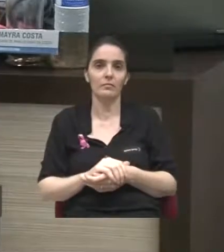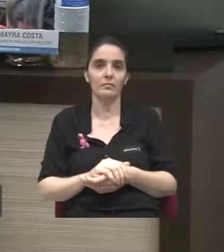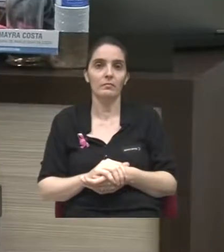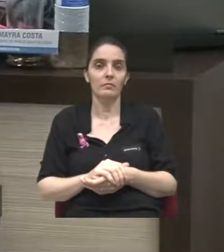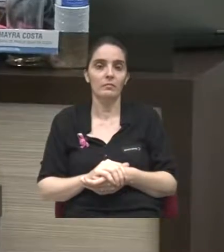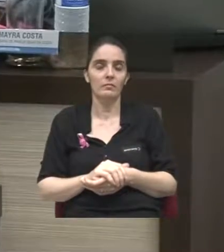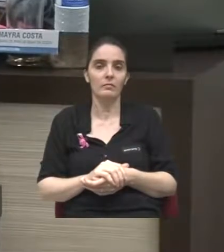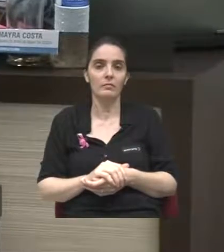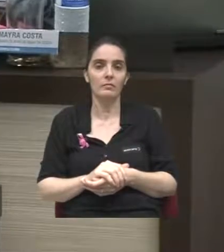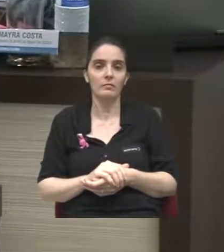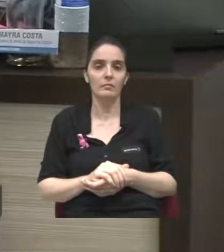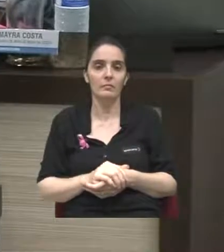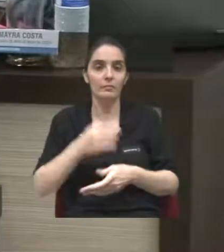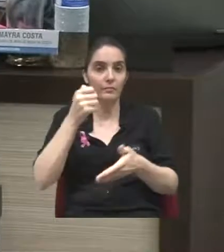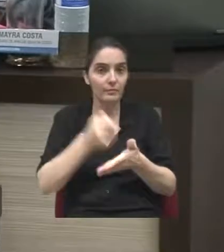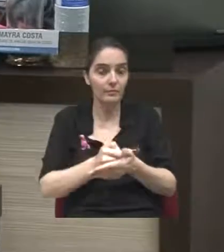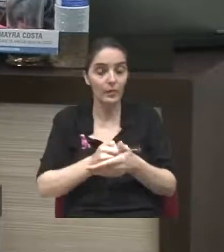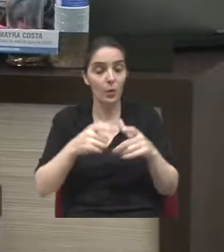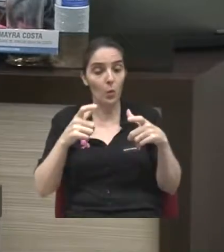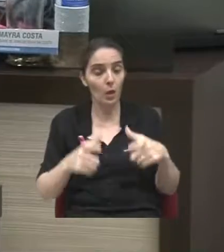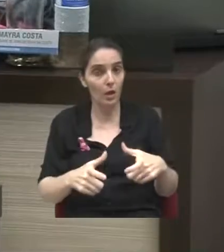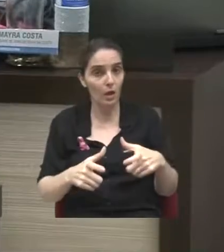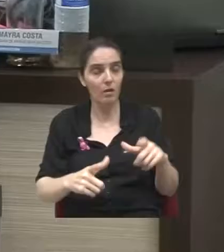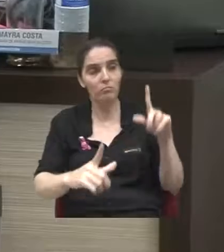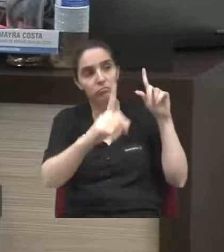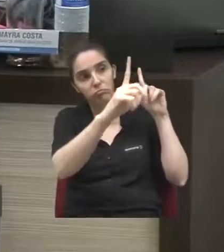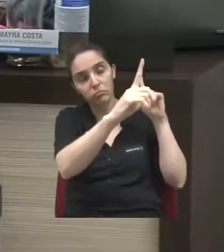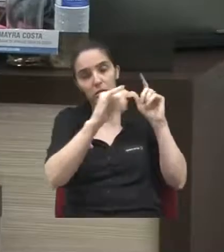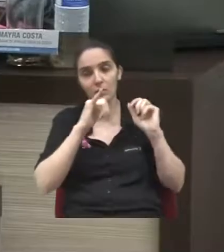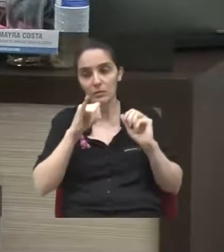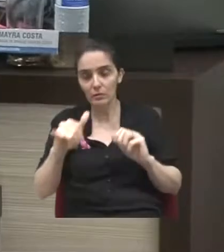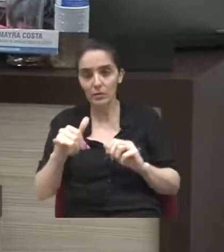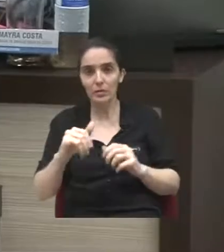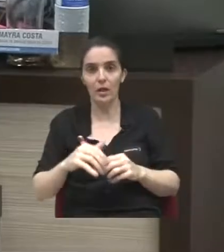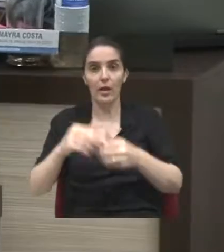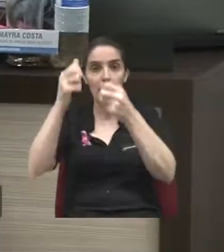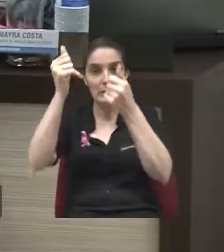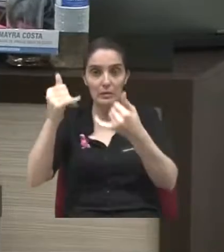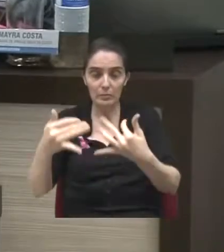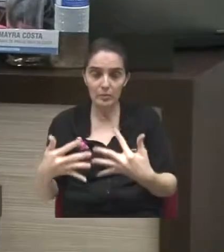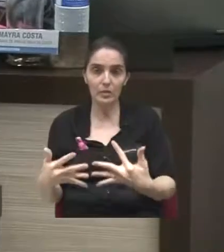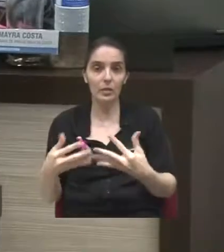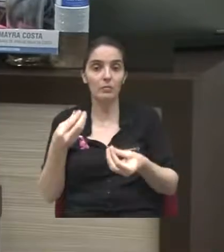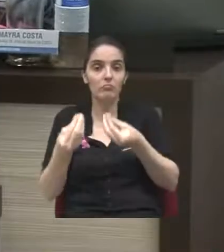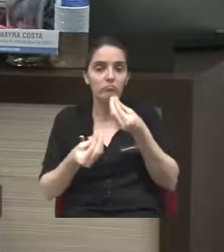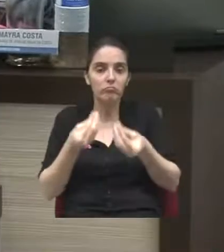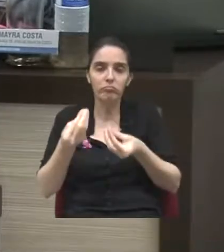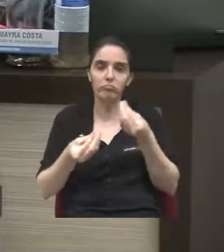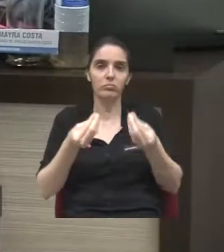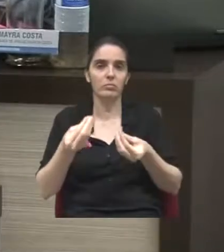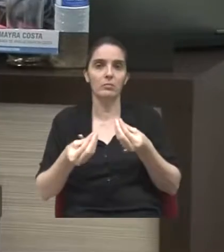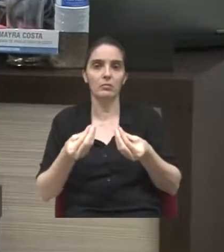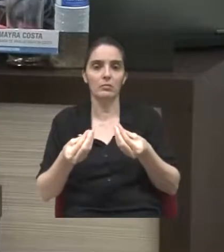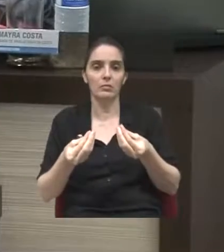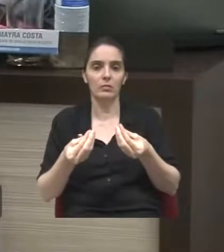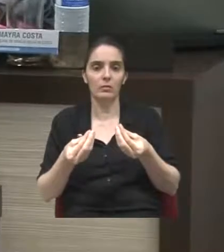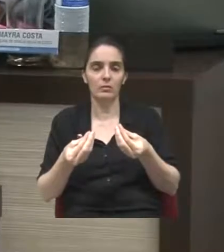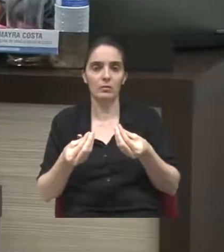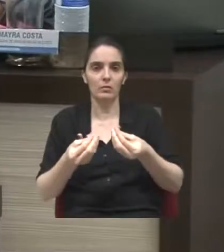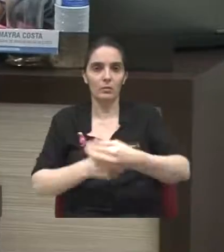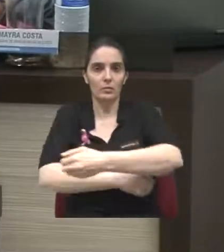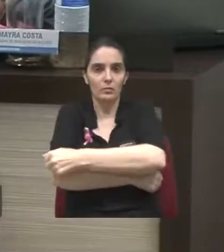esse estabelecimento ter esse cartaz explicando como que funciona essa manobra de